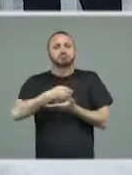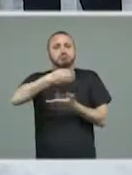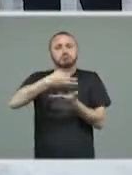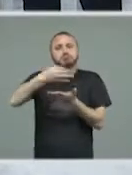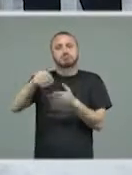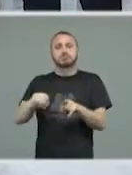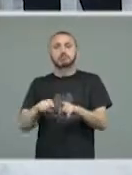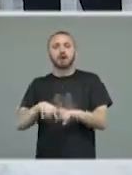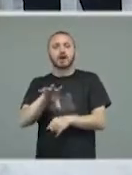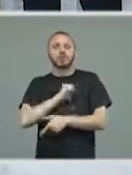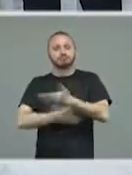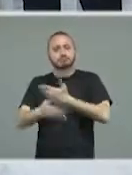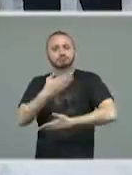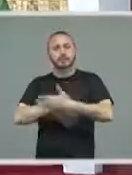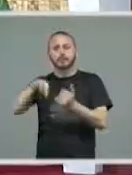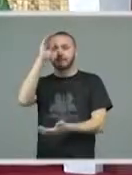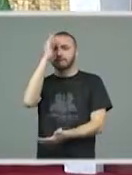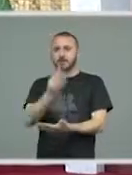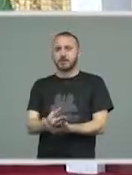eucarístico, é na devoção,